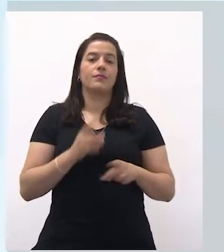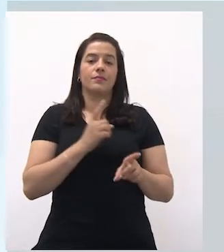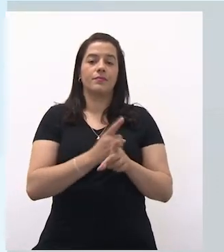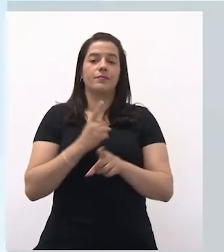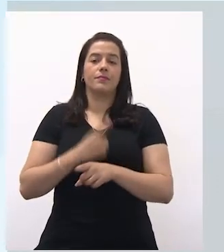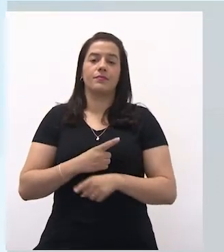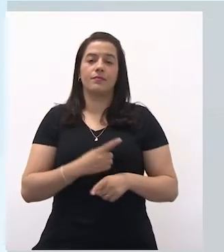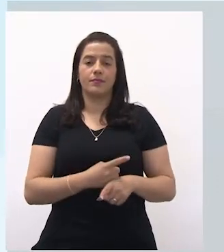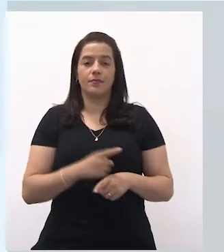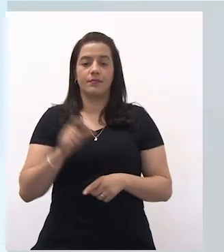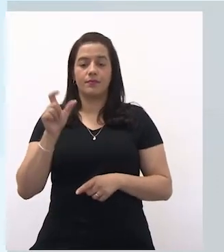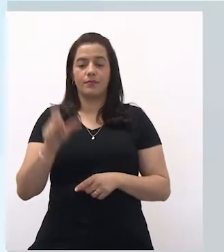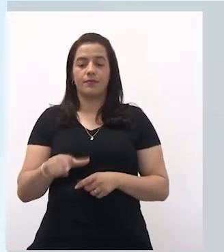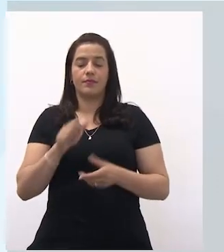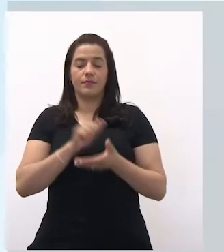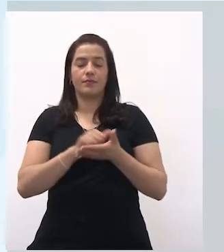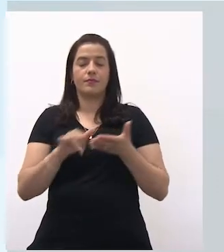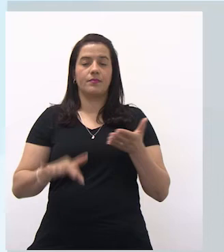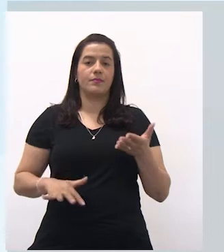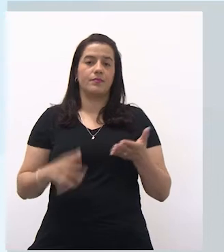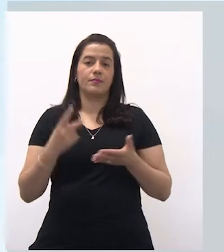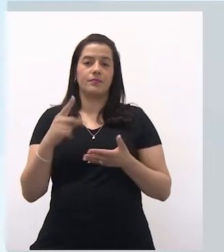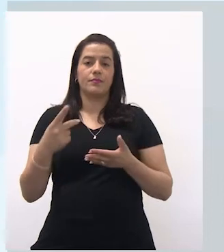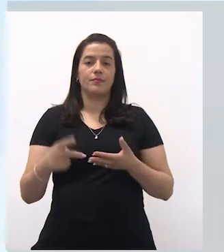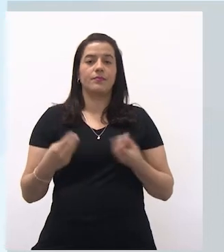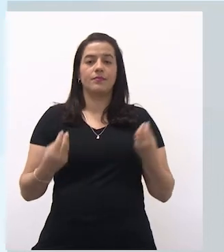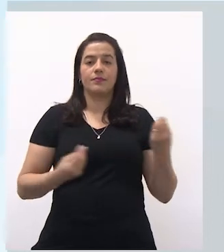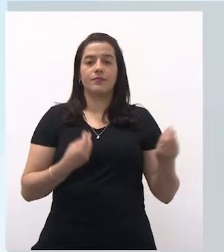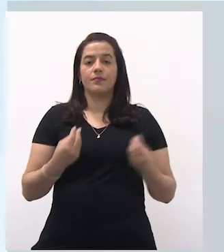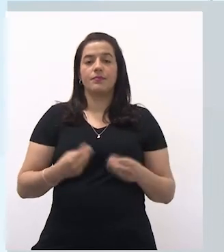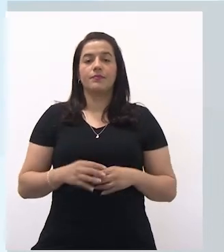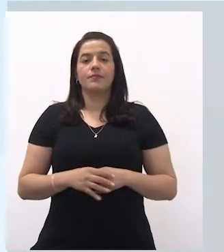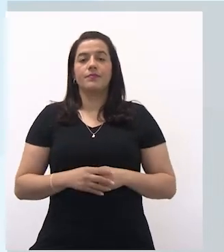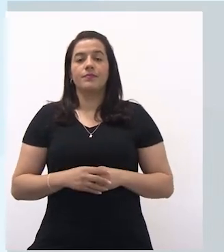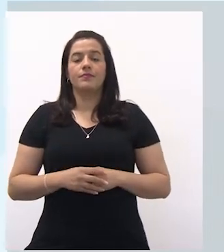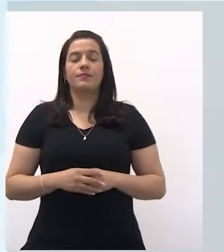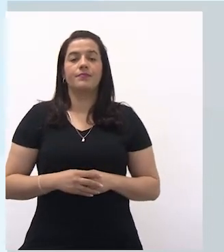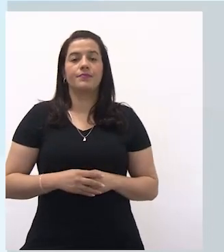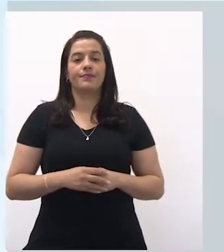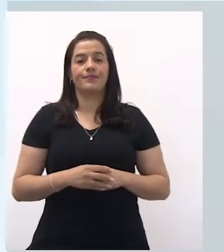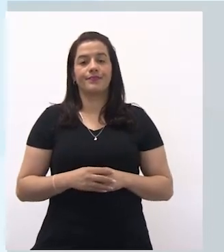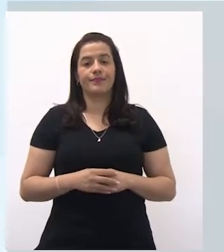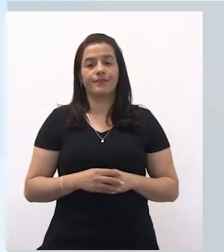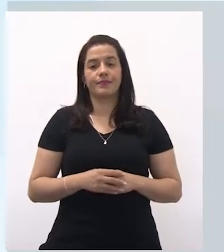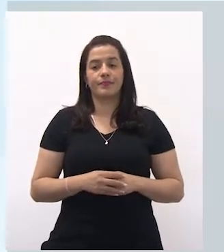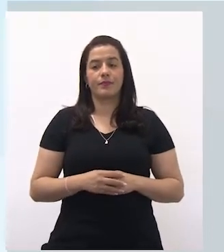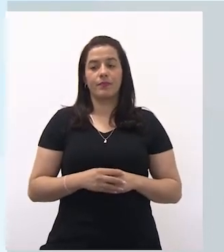reconhecer aquela atividade, aquele exercício, então, para planejar.